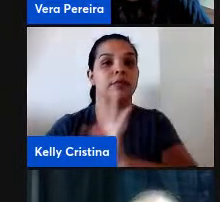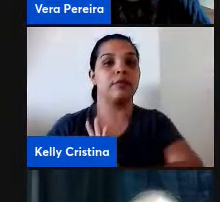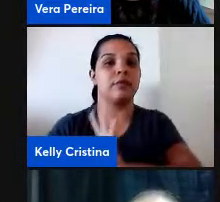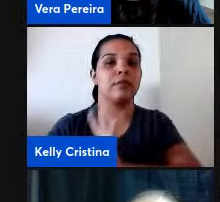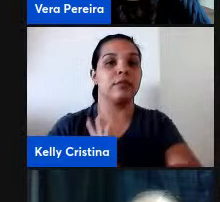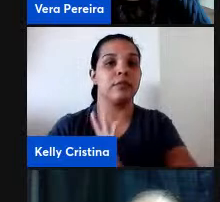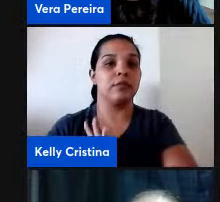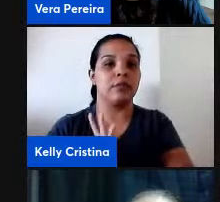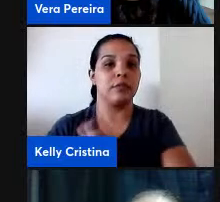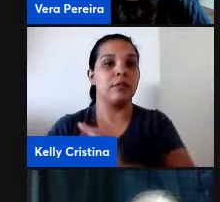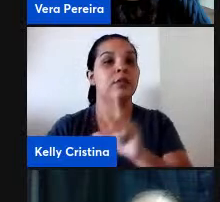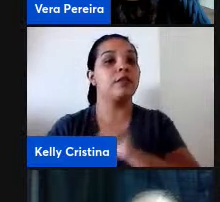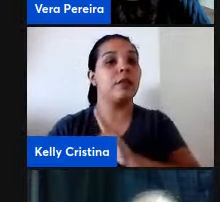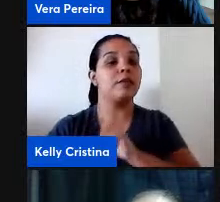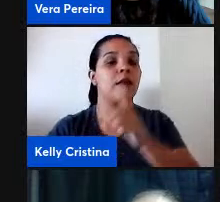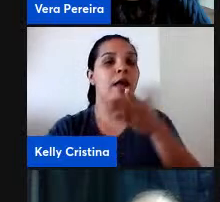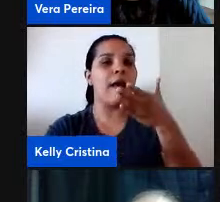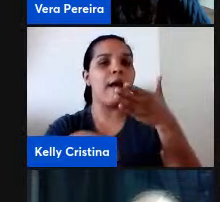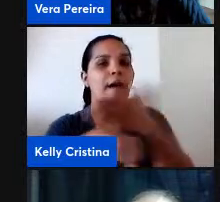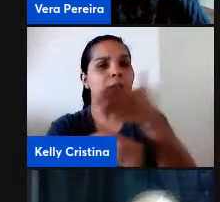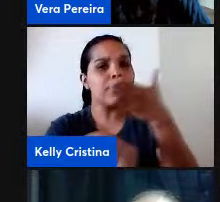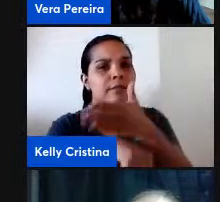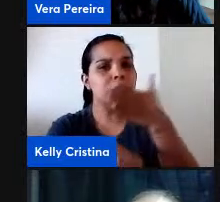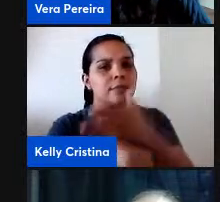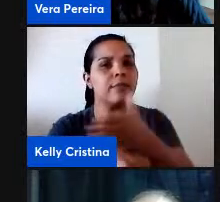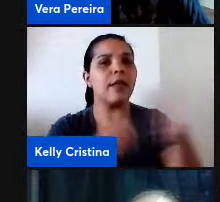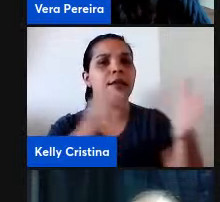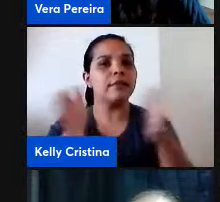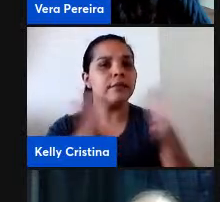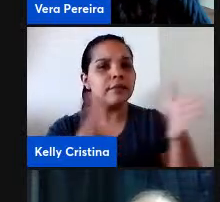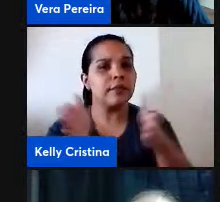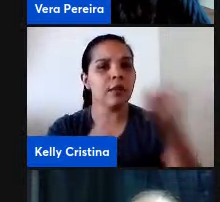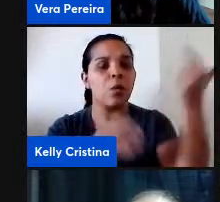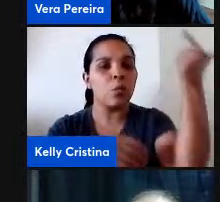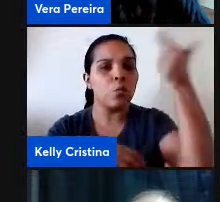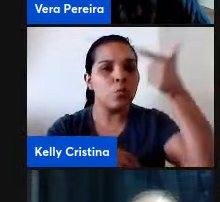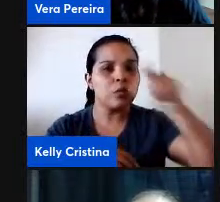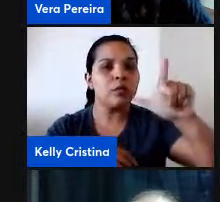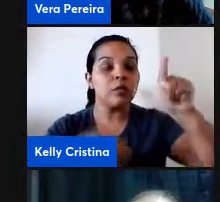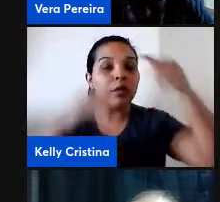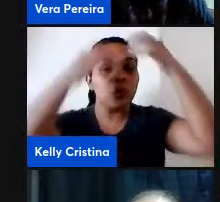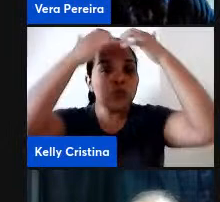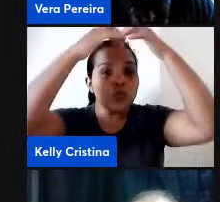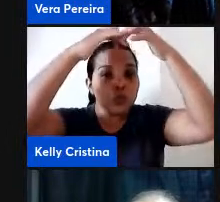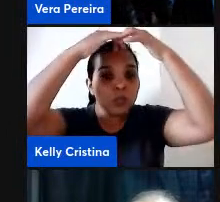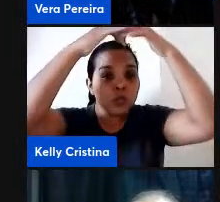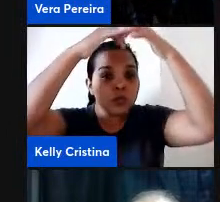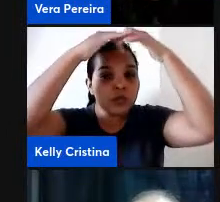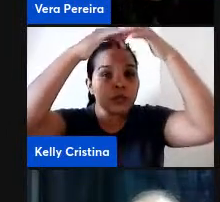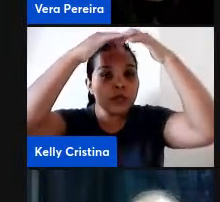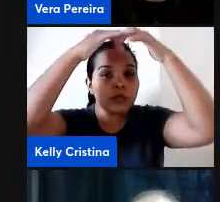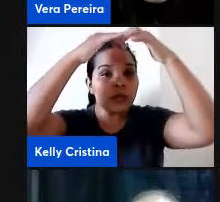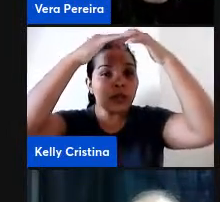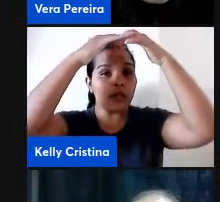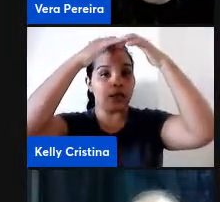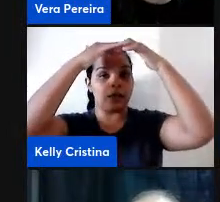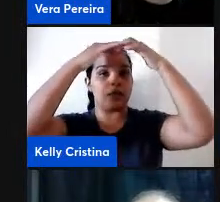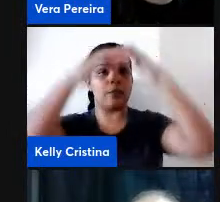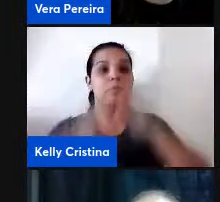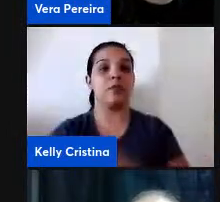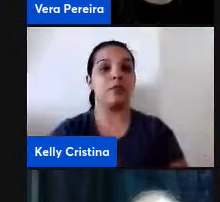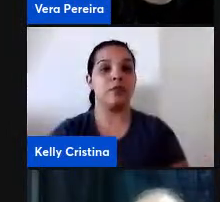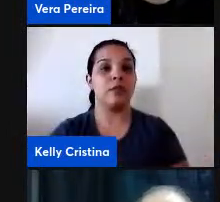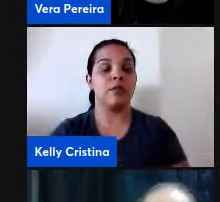tivemos acesso ao funcionamento do nosso cérebro, vamos dizer assim,